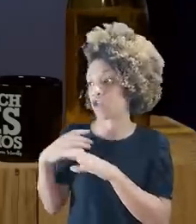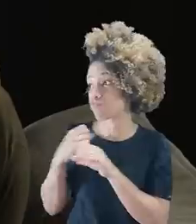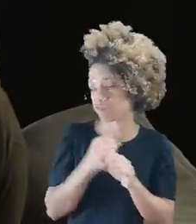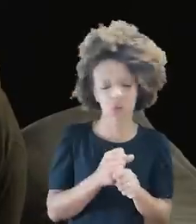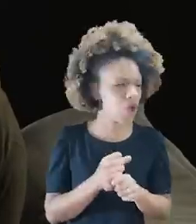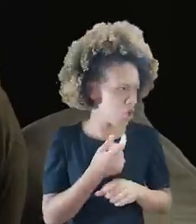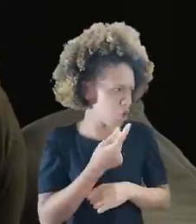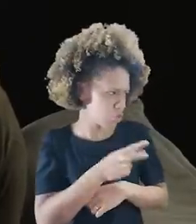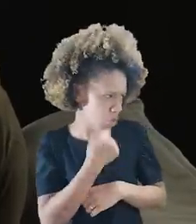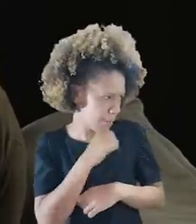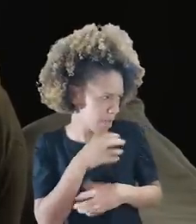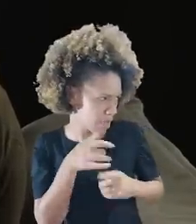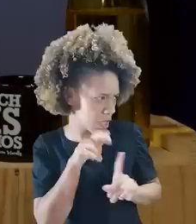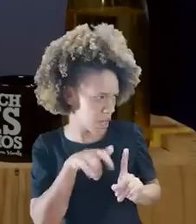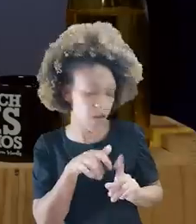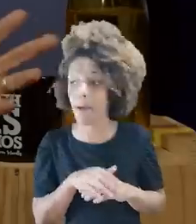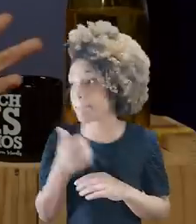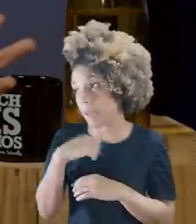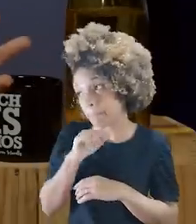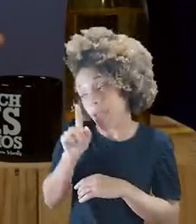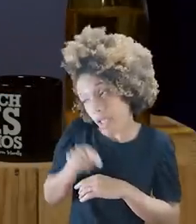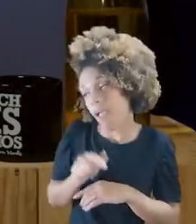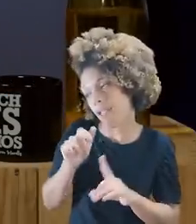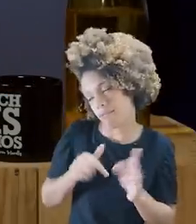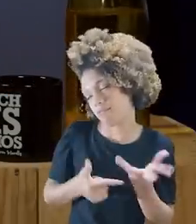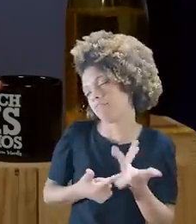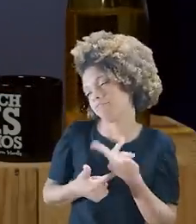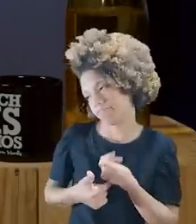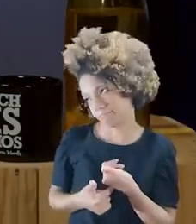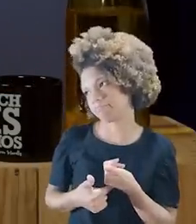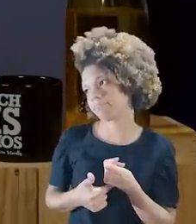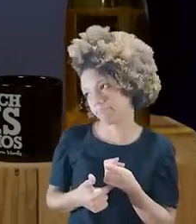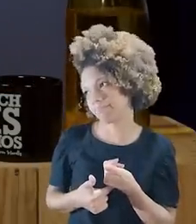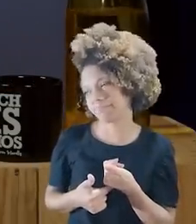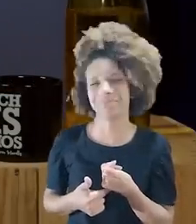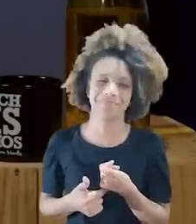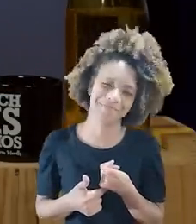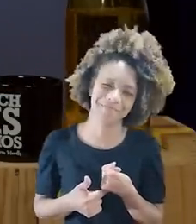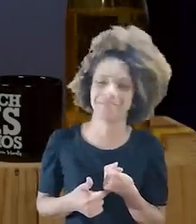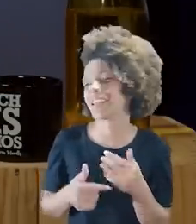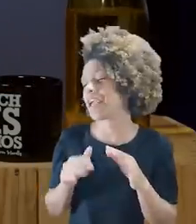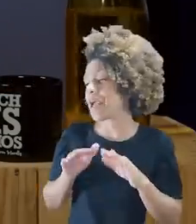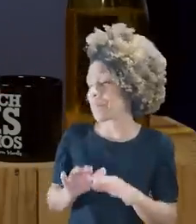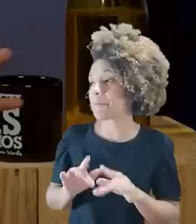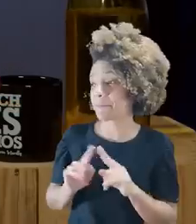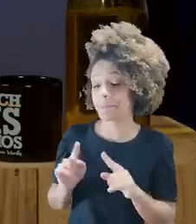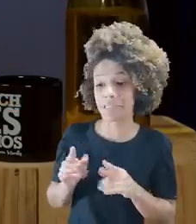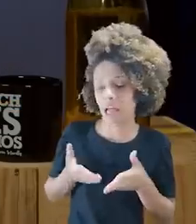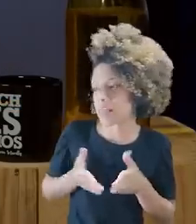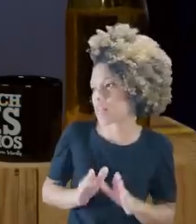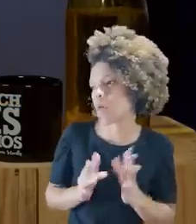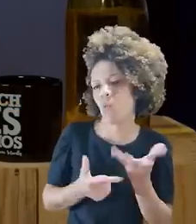tudo sua mãe queria ser artista minha mãe ela é uma artista entendi ela é uma artista né Camila nata